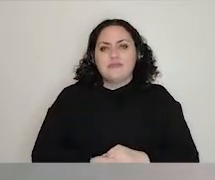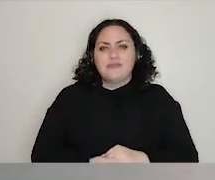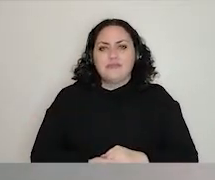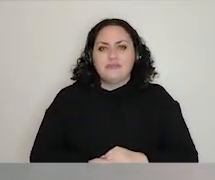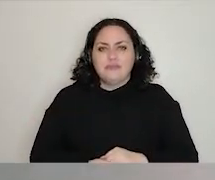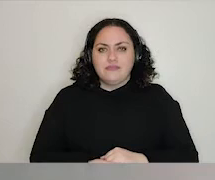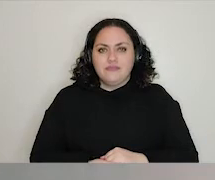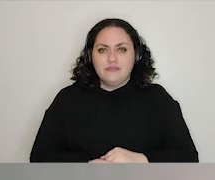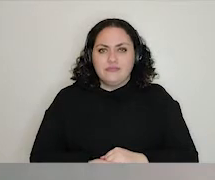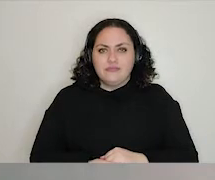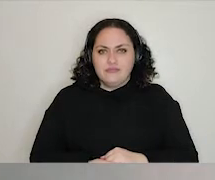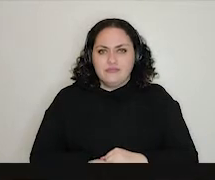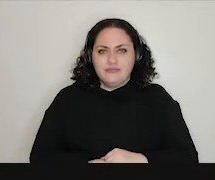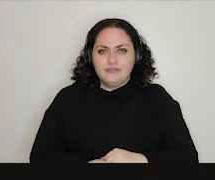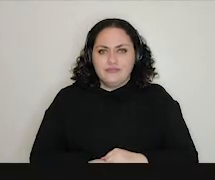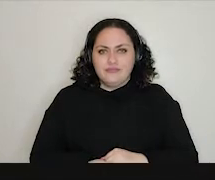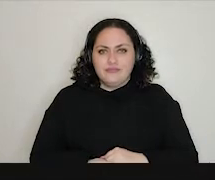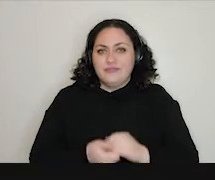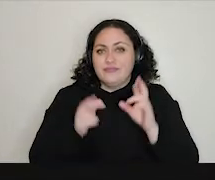com vocês.